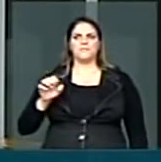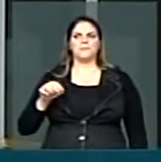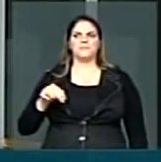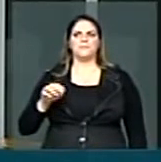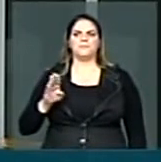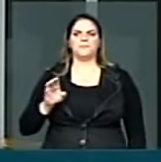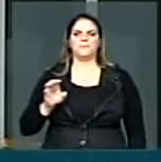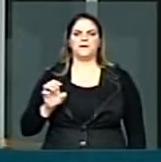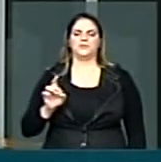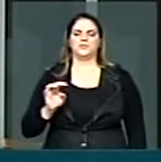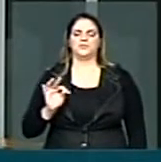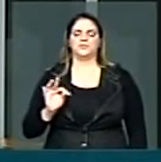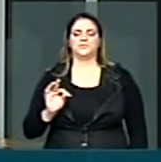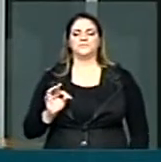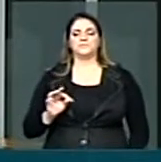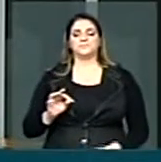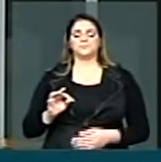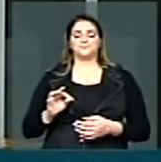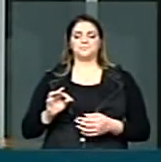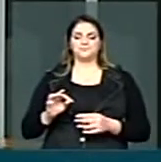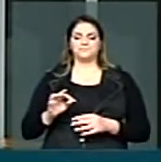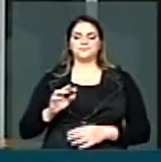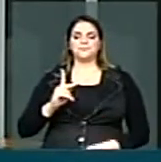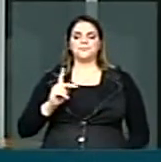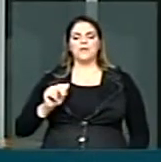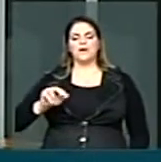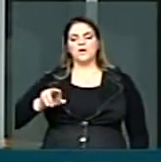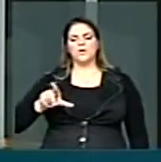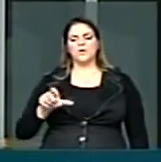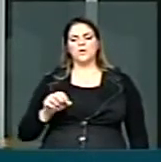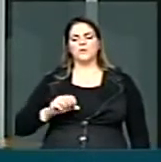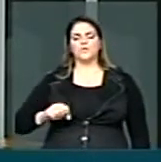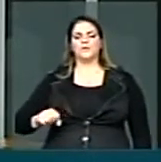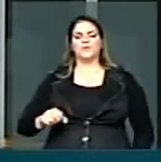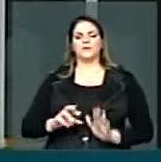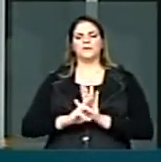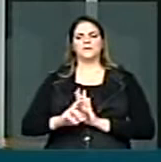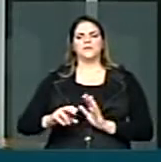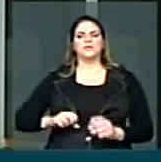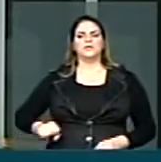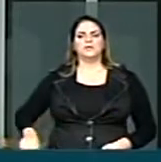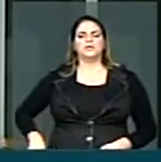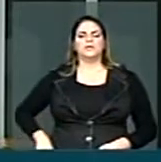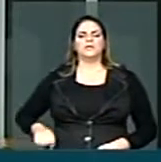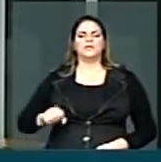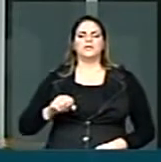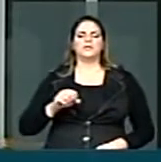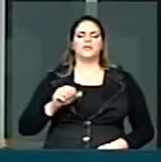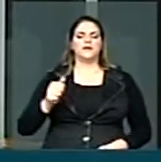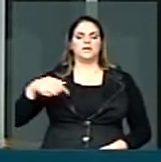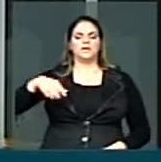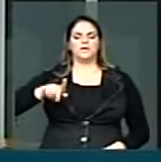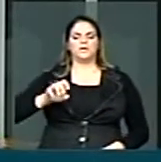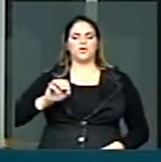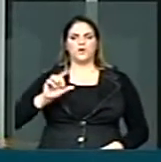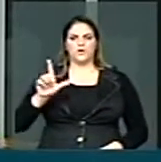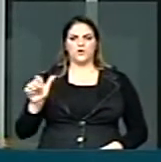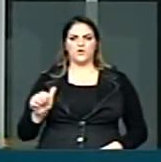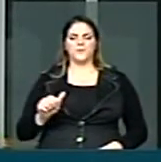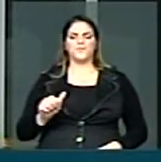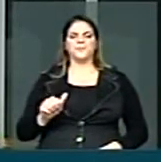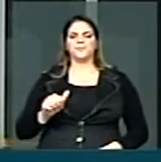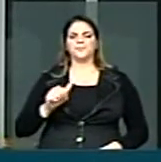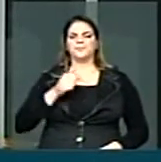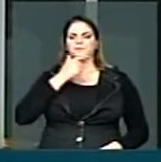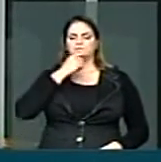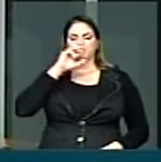conselheiro Paulo Mateta, que representa o excelentíssimo embaixador da República de Angola, Nelson Manuel Cosme, e o